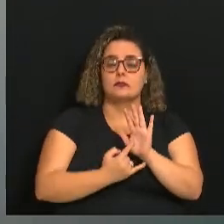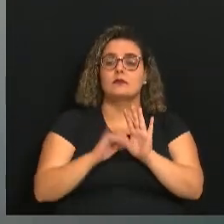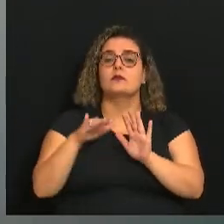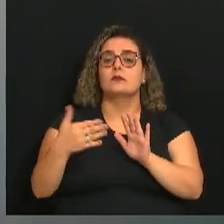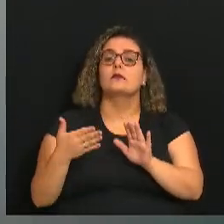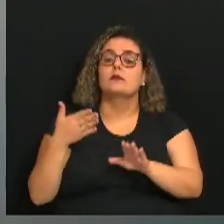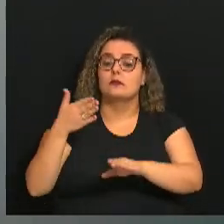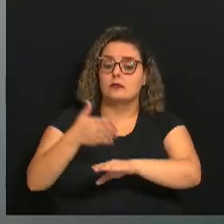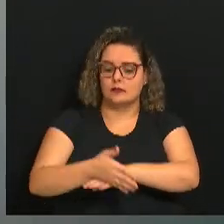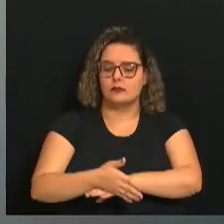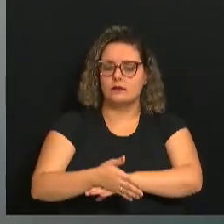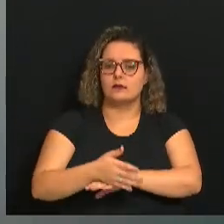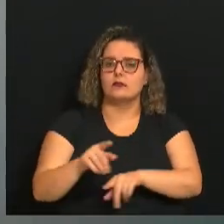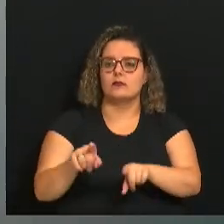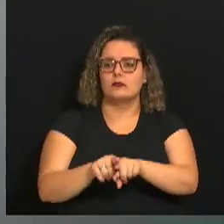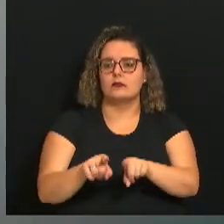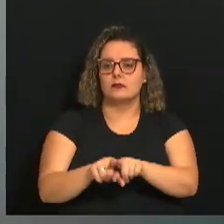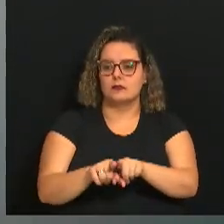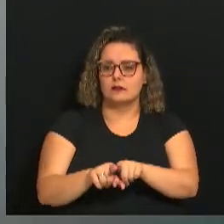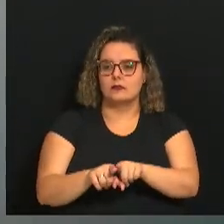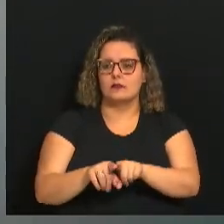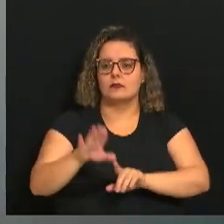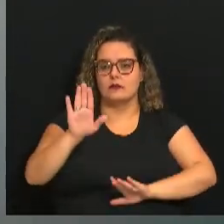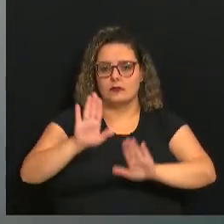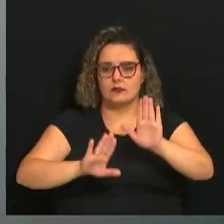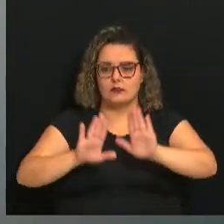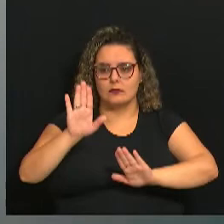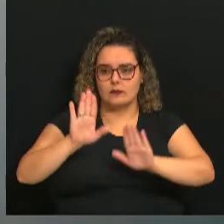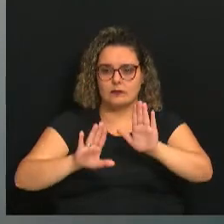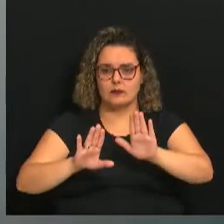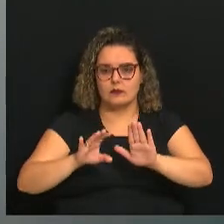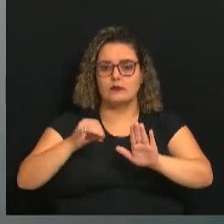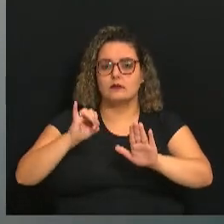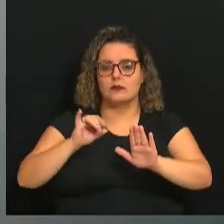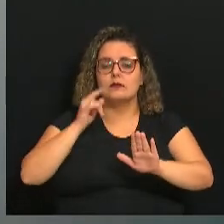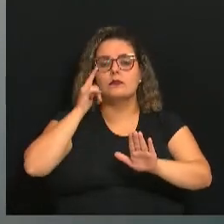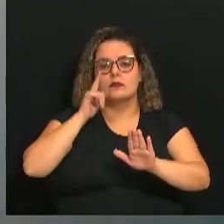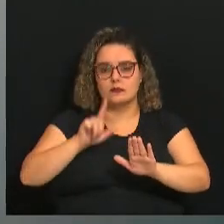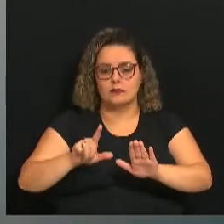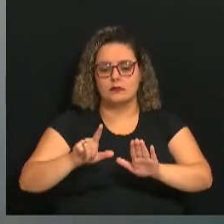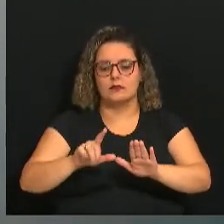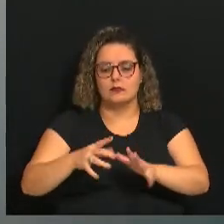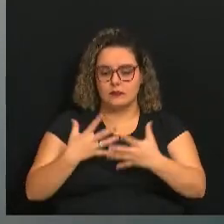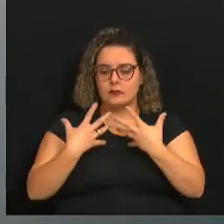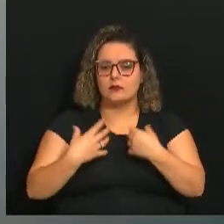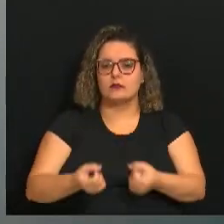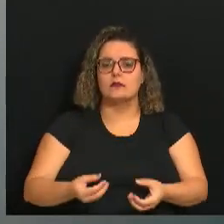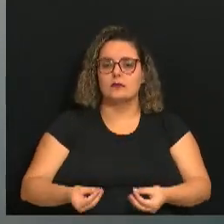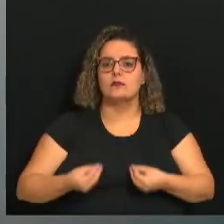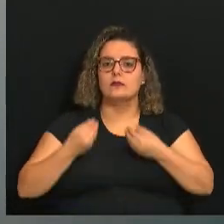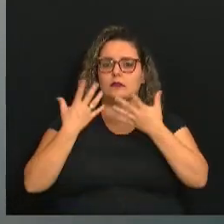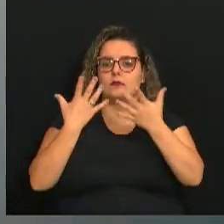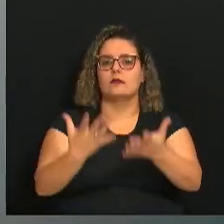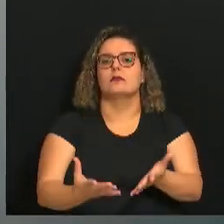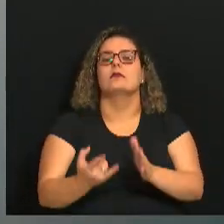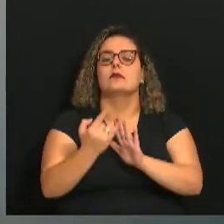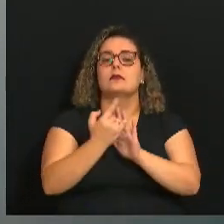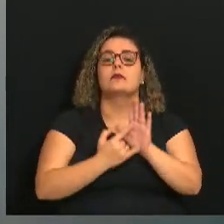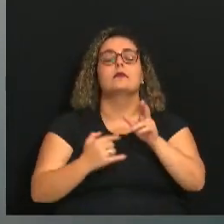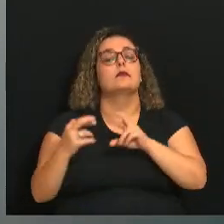concorrer e quando ela vai, eventualmente, se ela for vencedora do certame, quando ela vai assumir. Todos esses documentos são